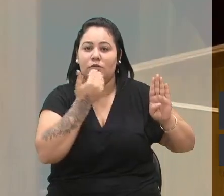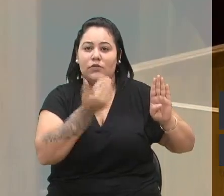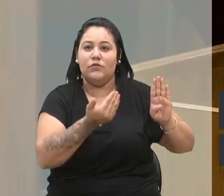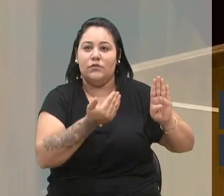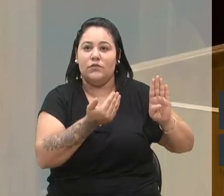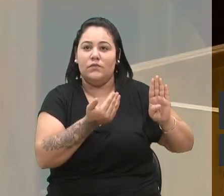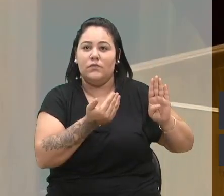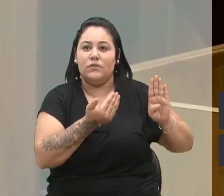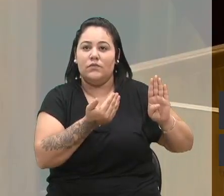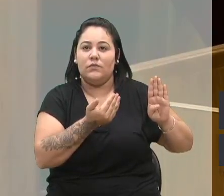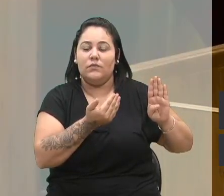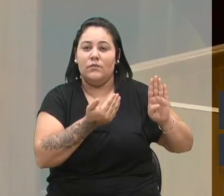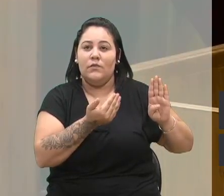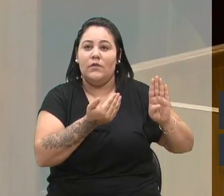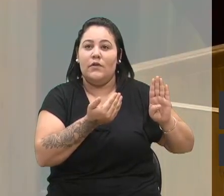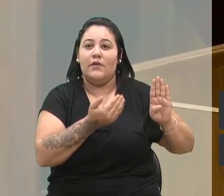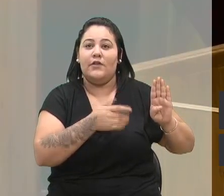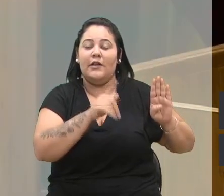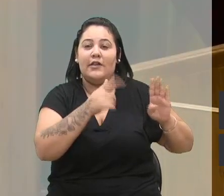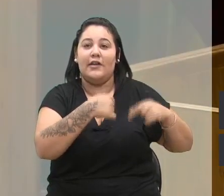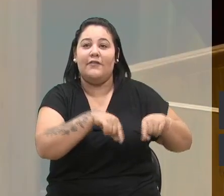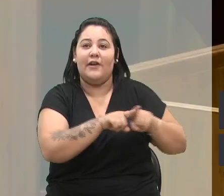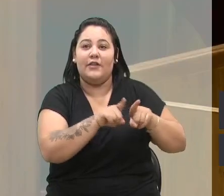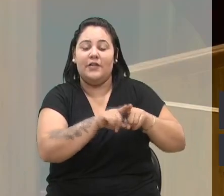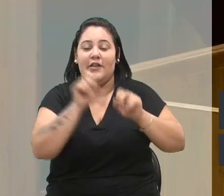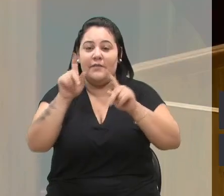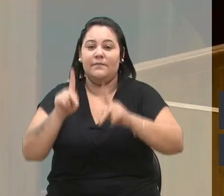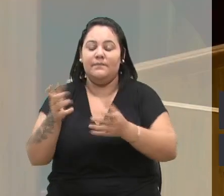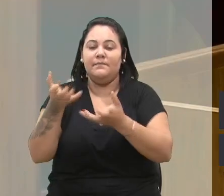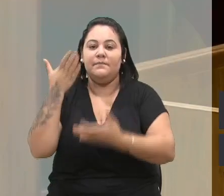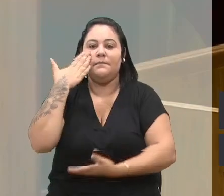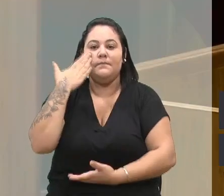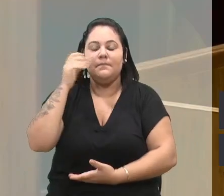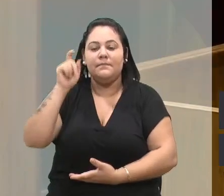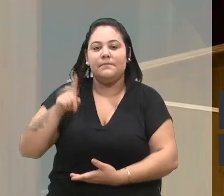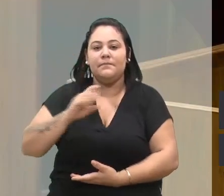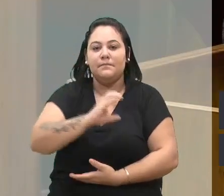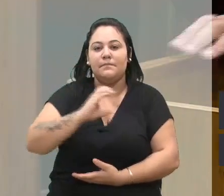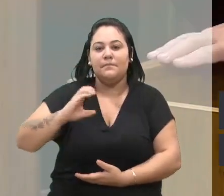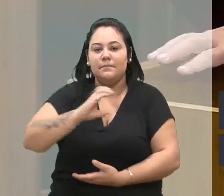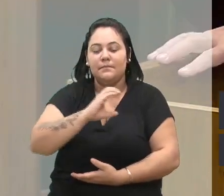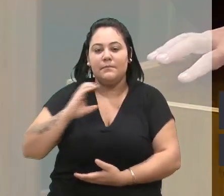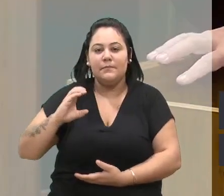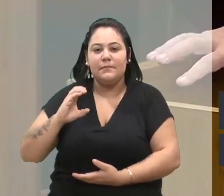saber quem é o CC. Quem é o CC? De que